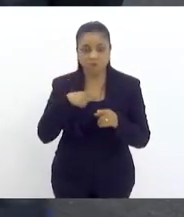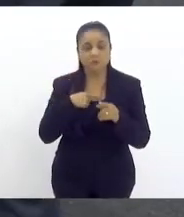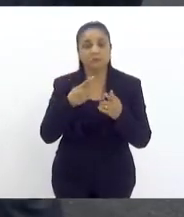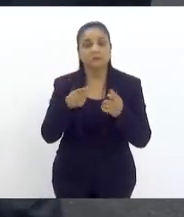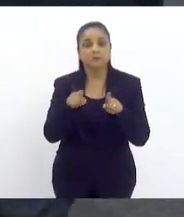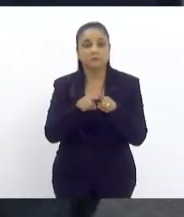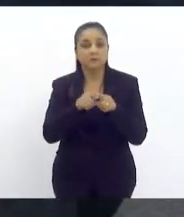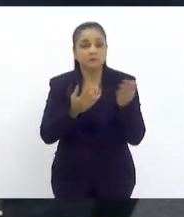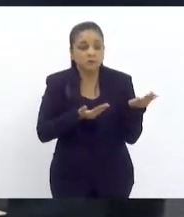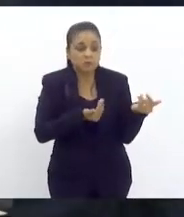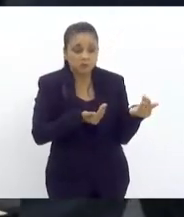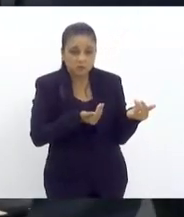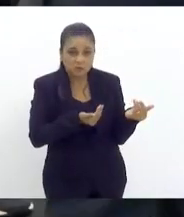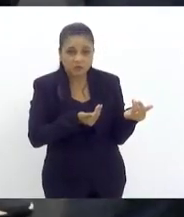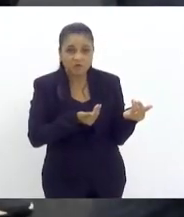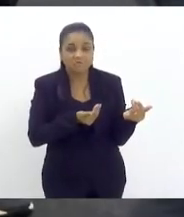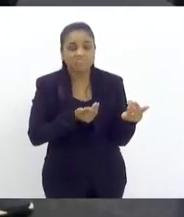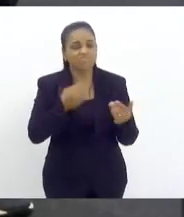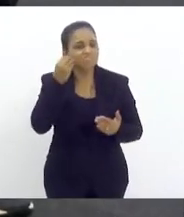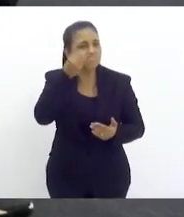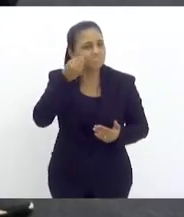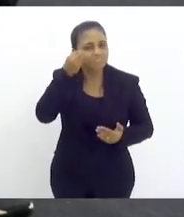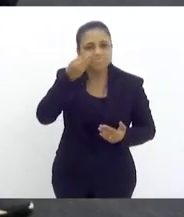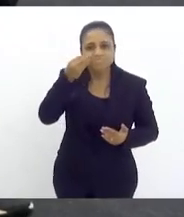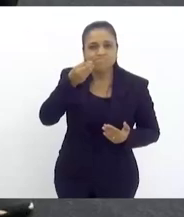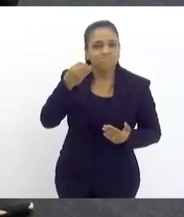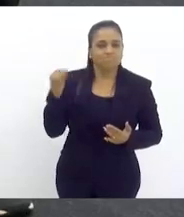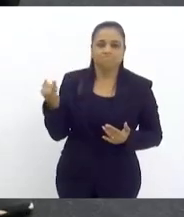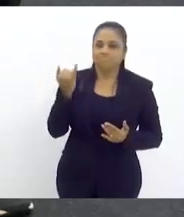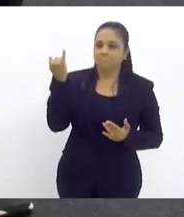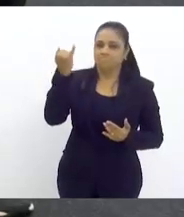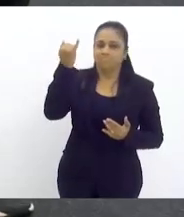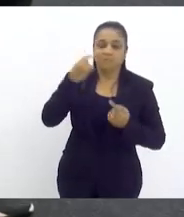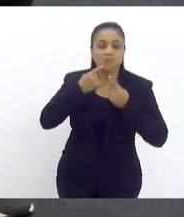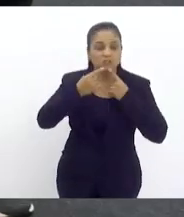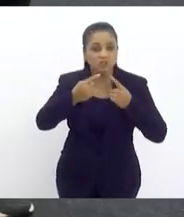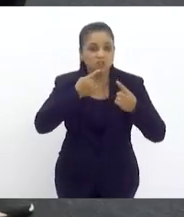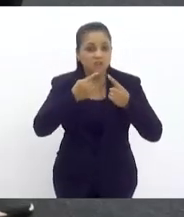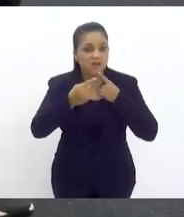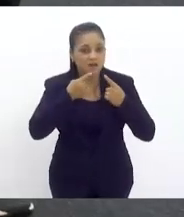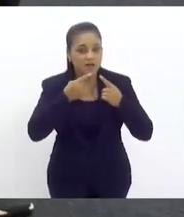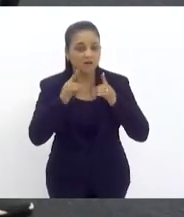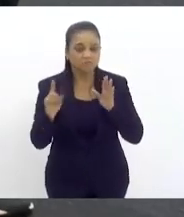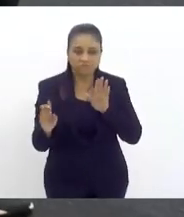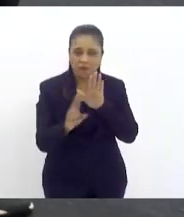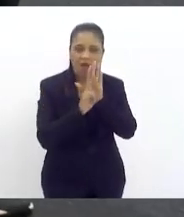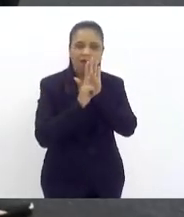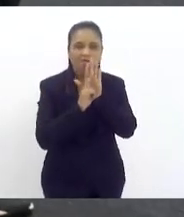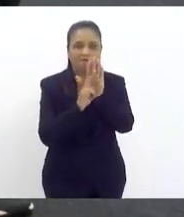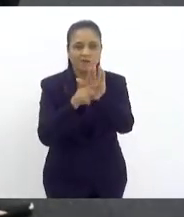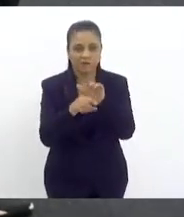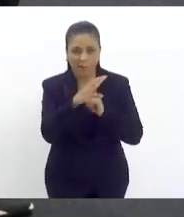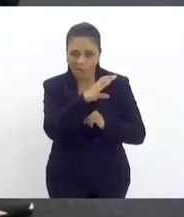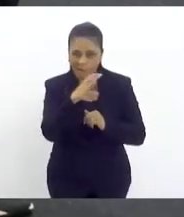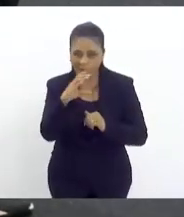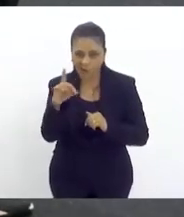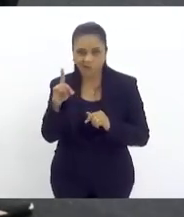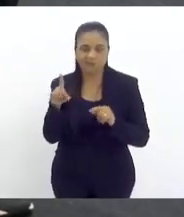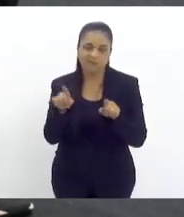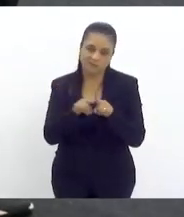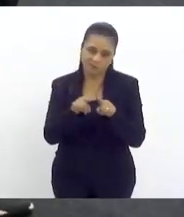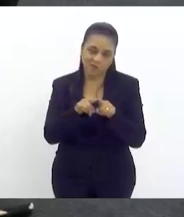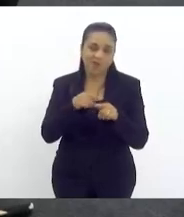os jovens tem sido uma experiência muito bacana o diálogo, não só com a gente que esteve à frente da coordenação, mas com os